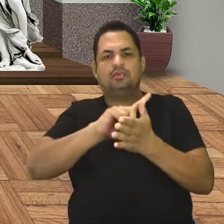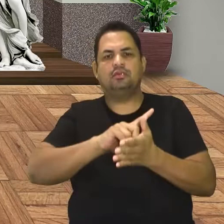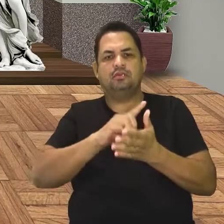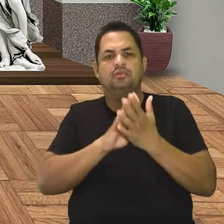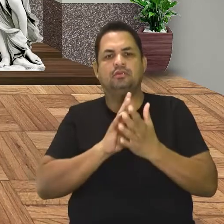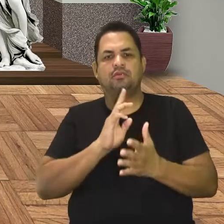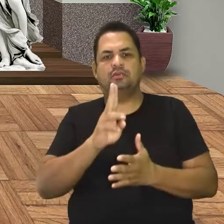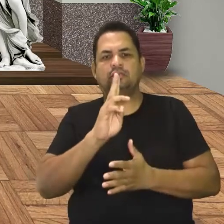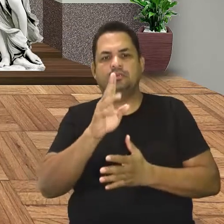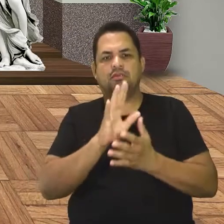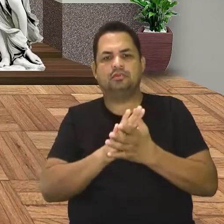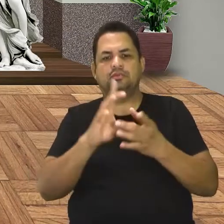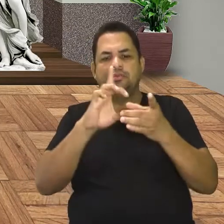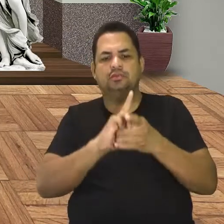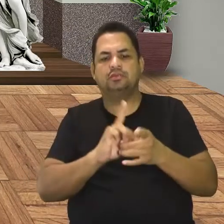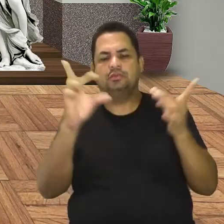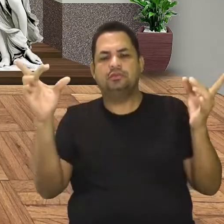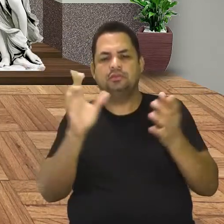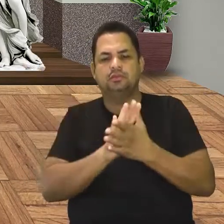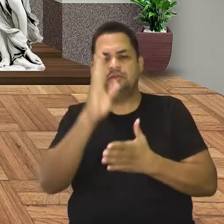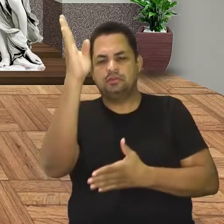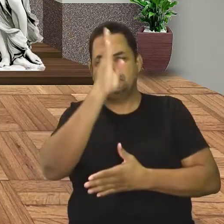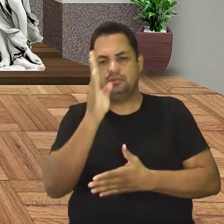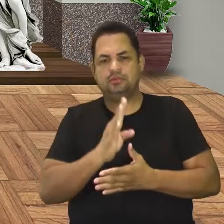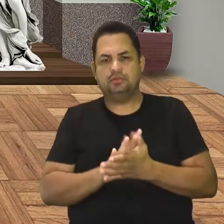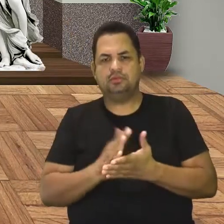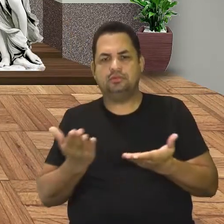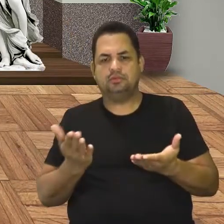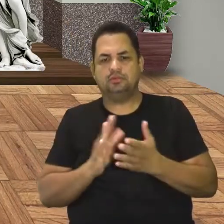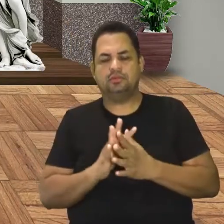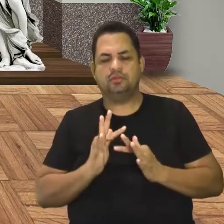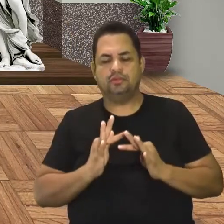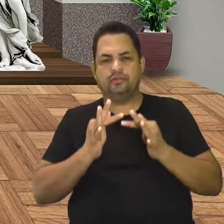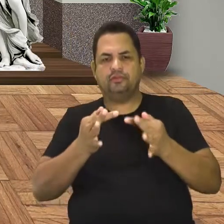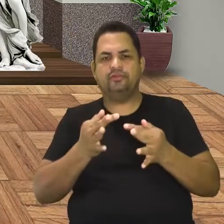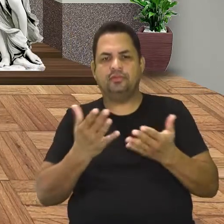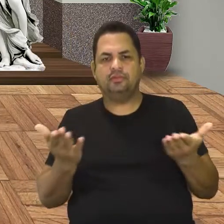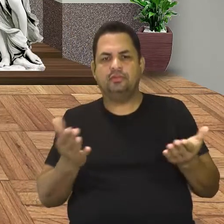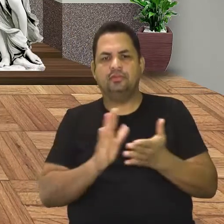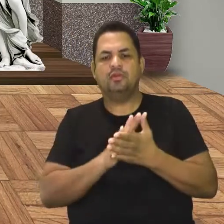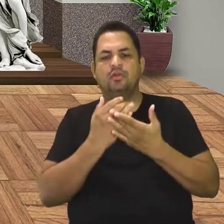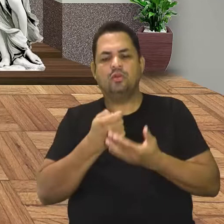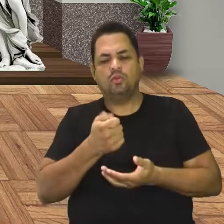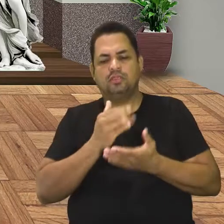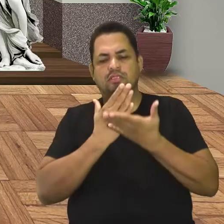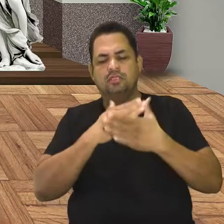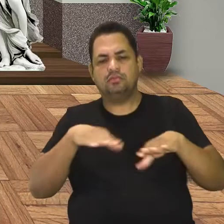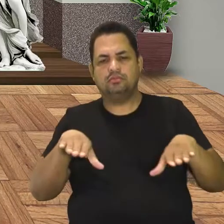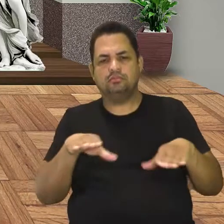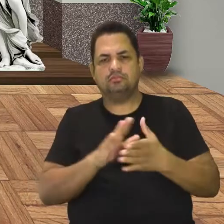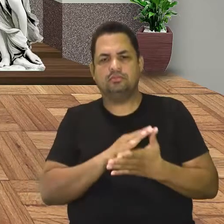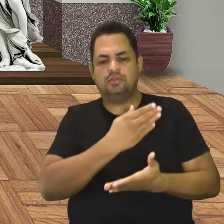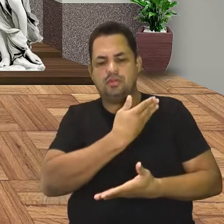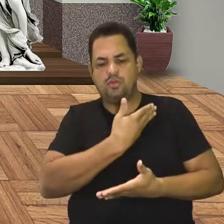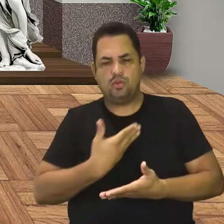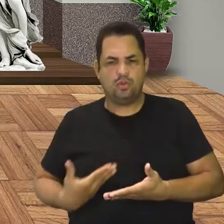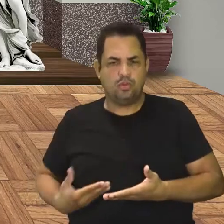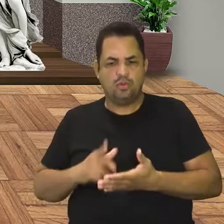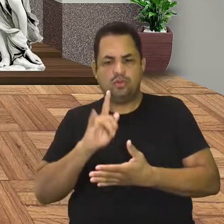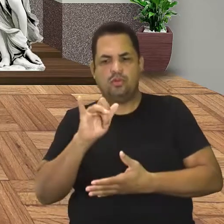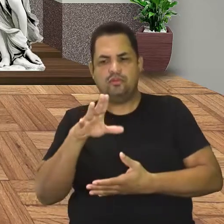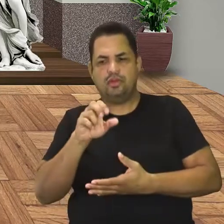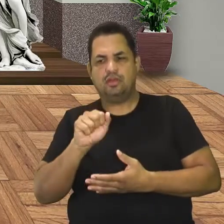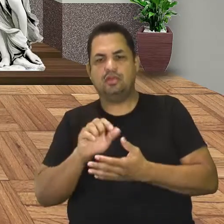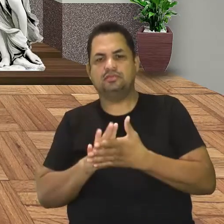o processo de redemocratização do Brasil. Estamos chegando no finalzinho, está acabando. Estamos no governo Geisel,